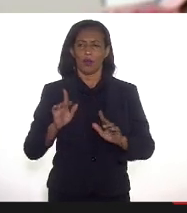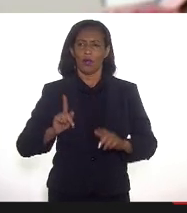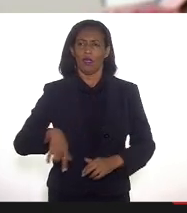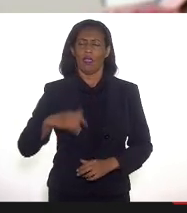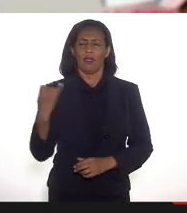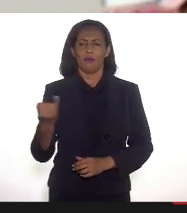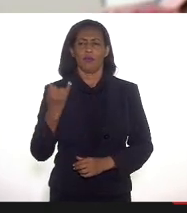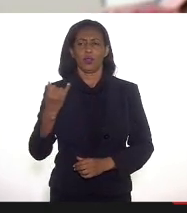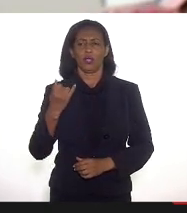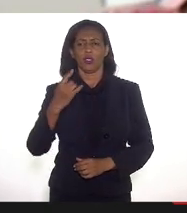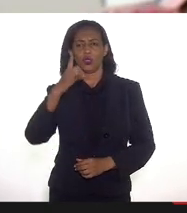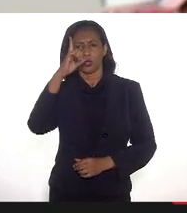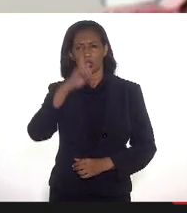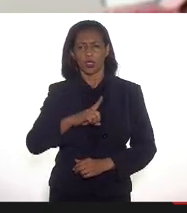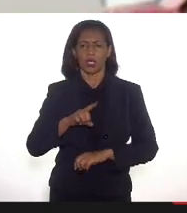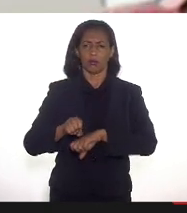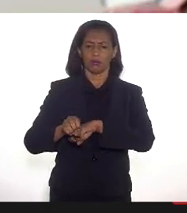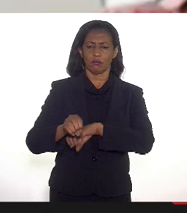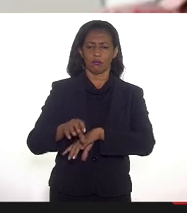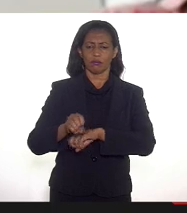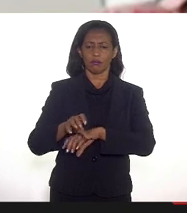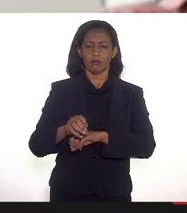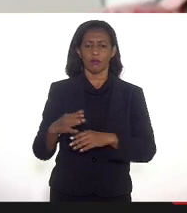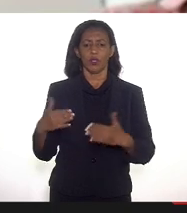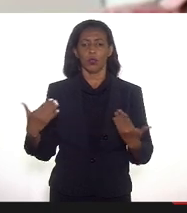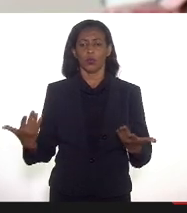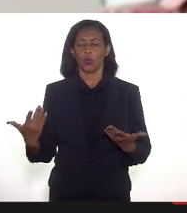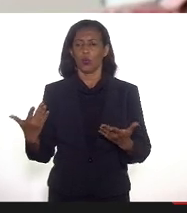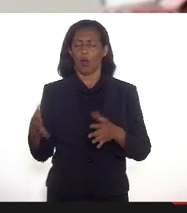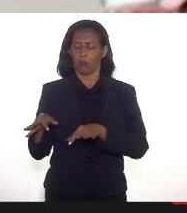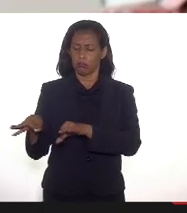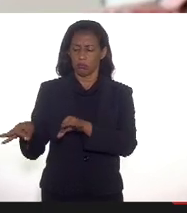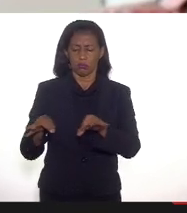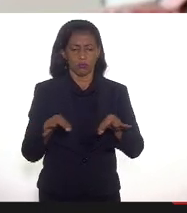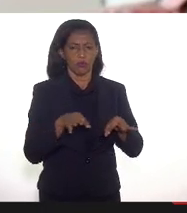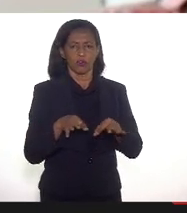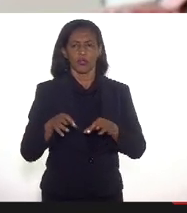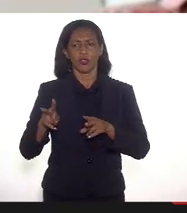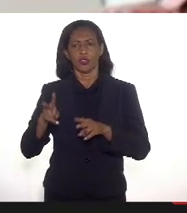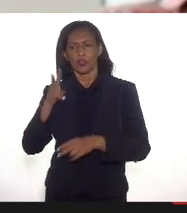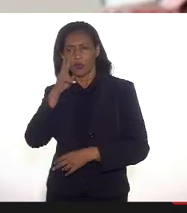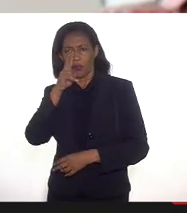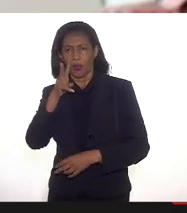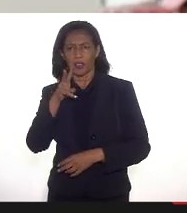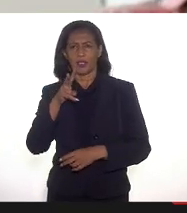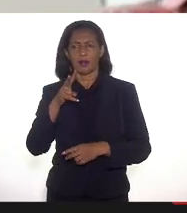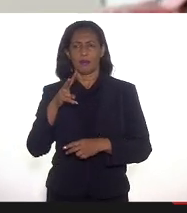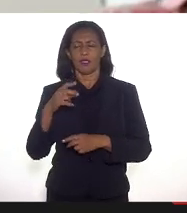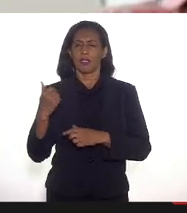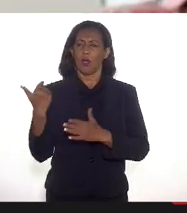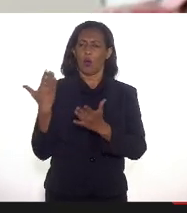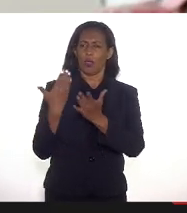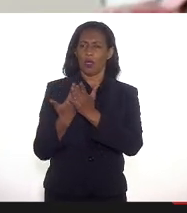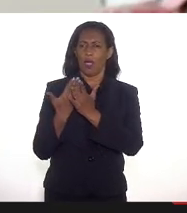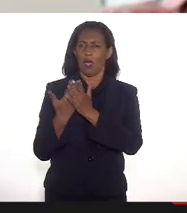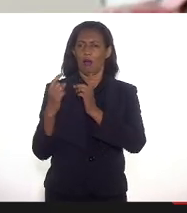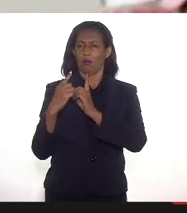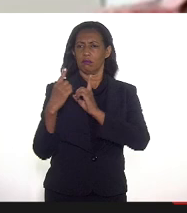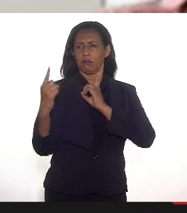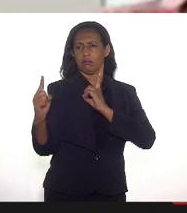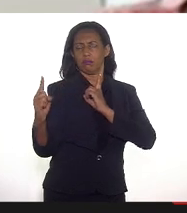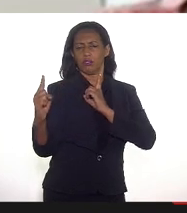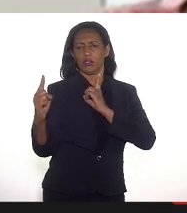a garantia do direito à educação, né, qual os mecanismos de fortalecimento do ensino remoto estão sendo desenvolvidos nesse